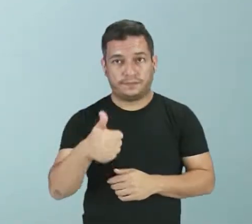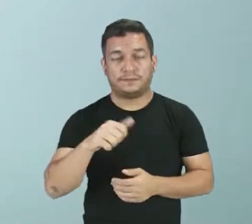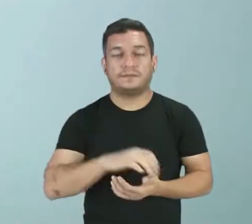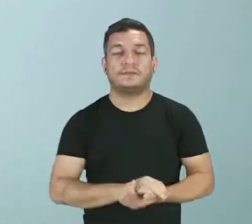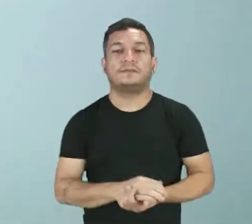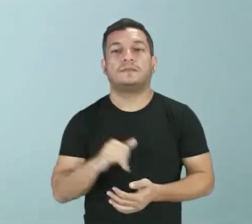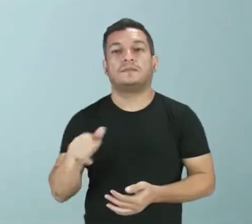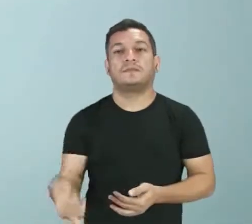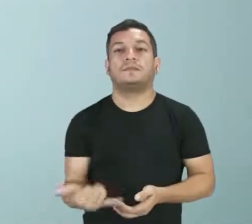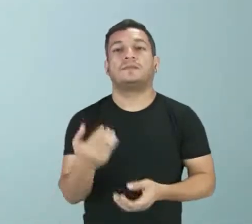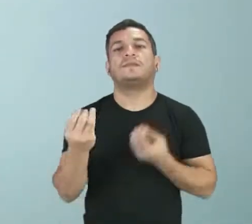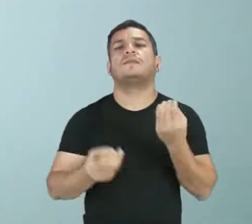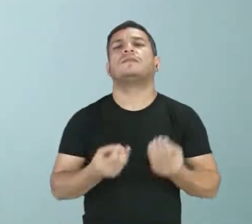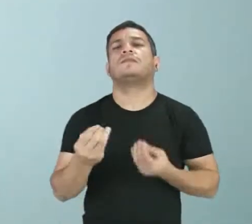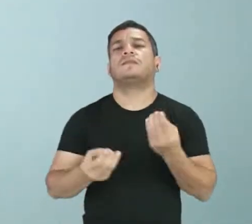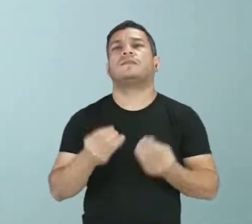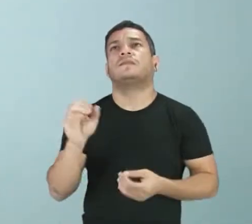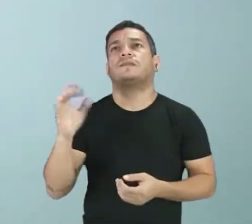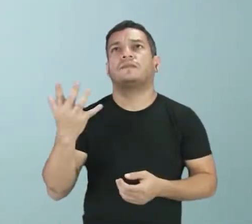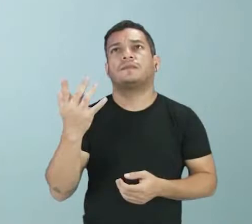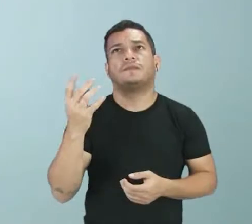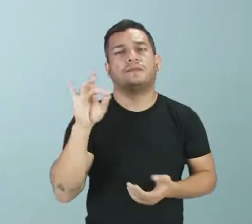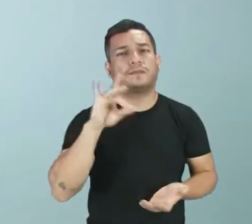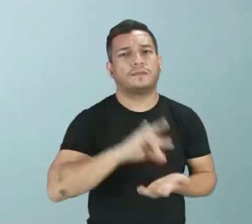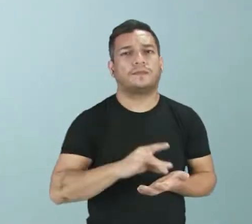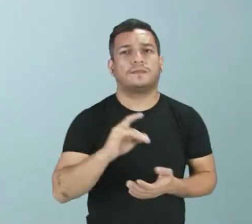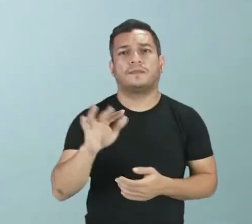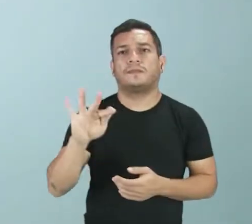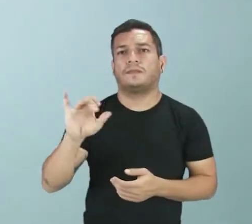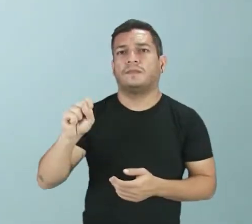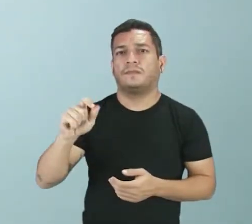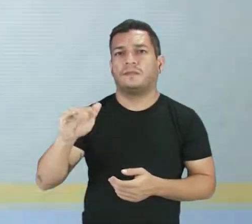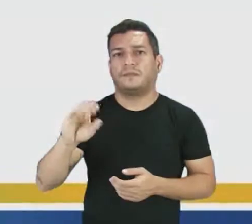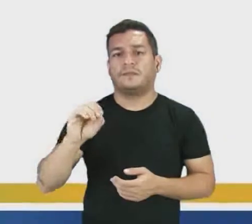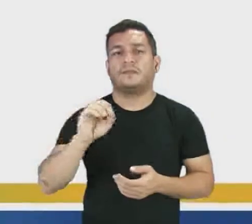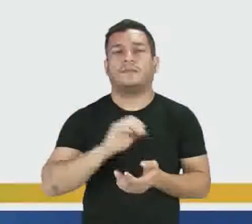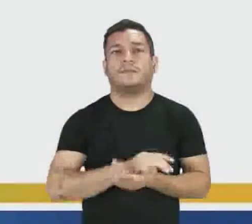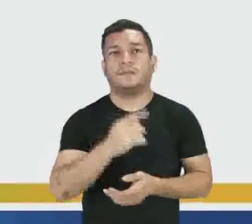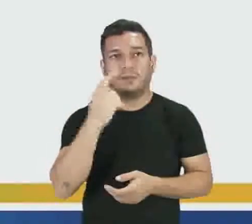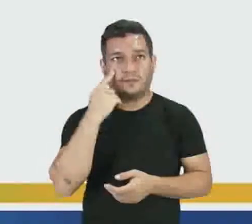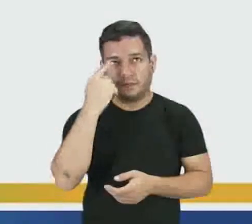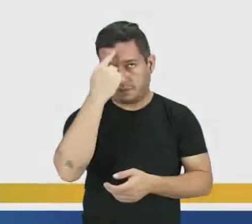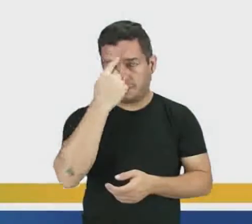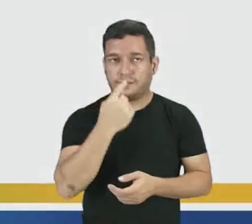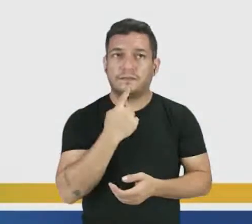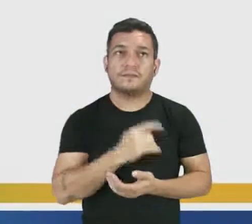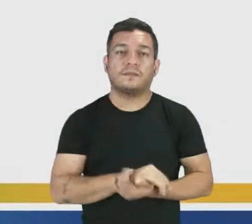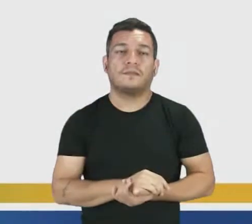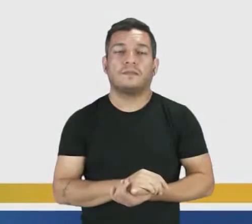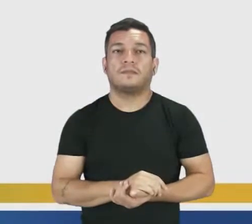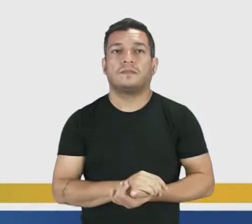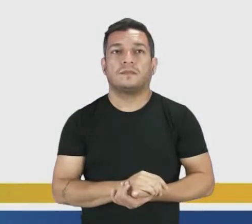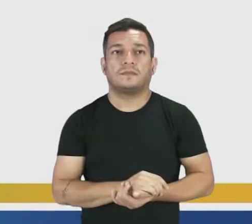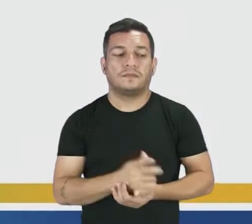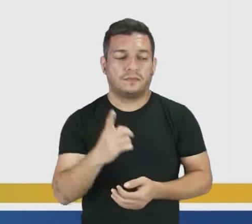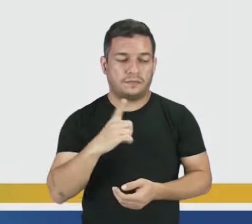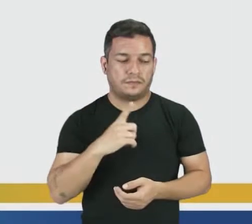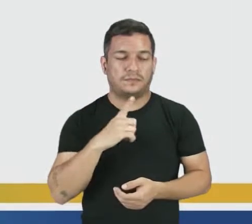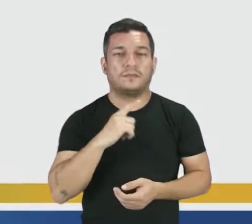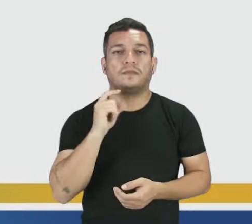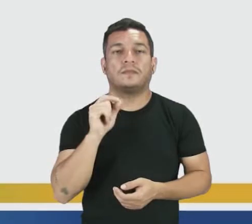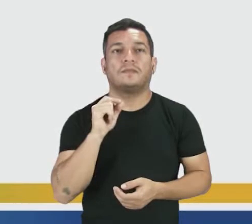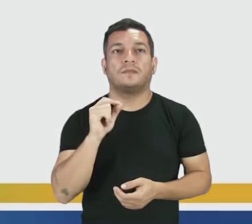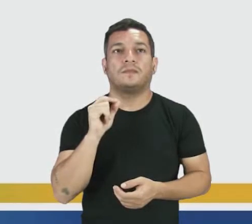aproveitada. Então, como que vai funcionar, de fato, na fissão nuclear? Observa a imagem ali. Tem um